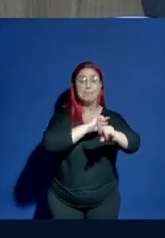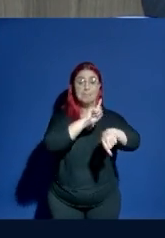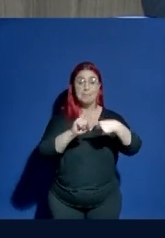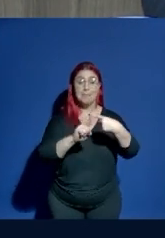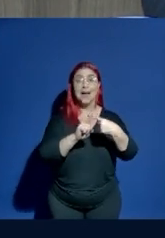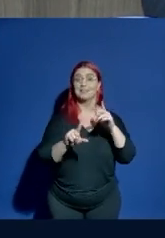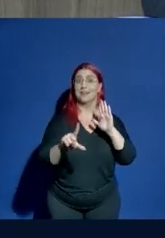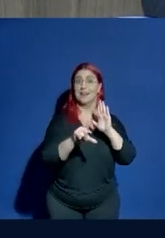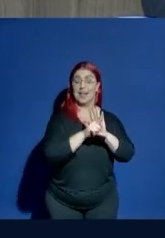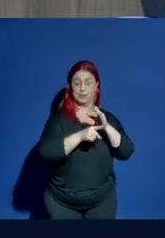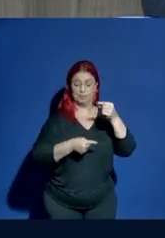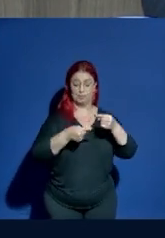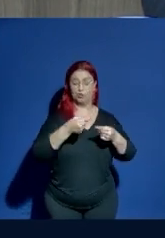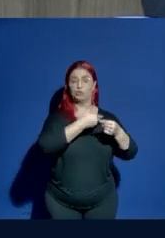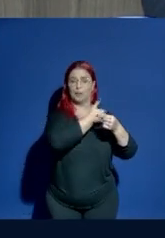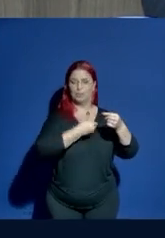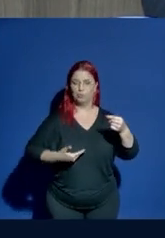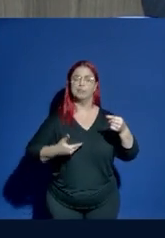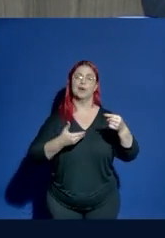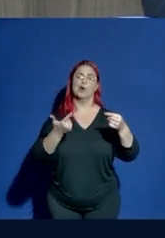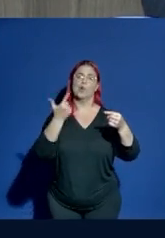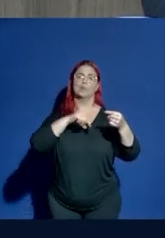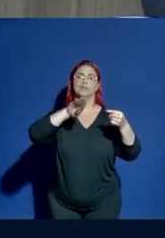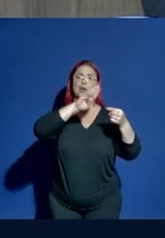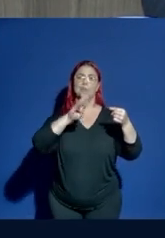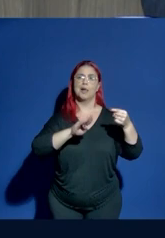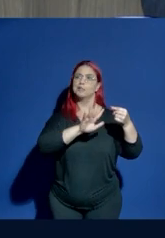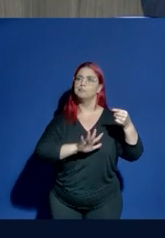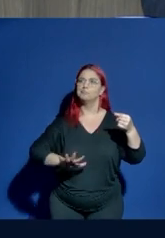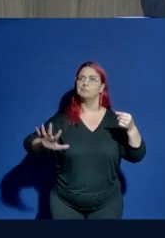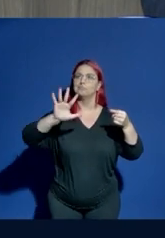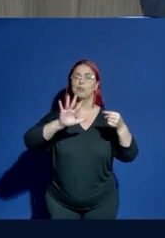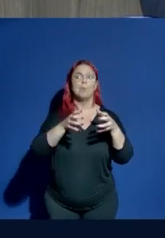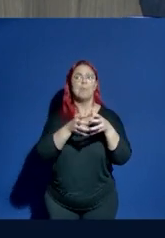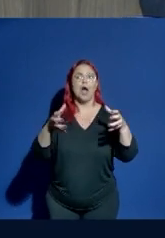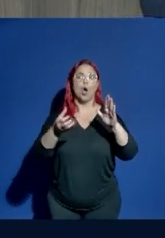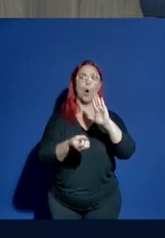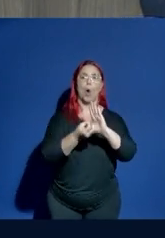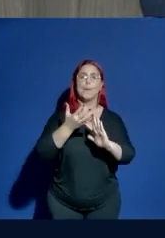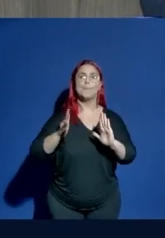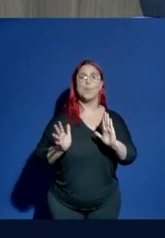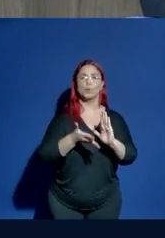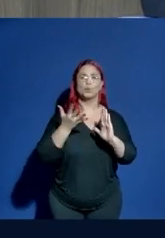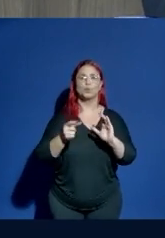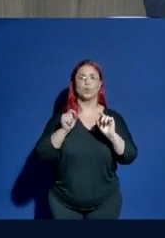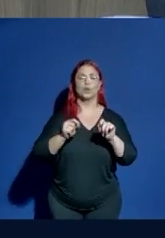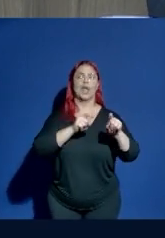pública que a gente vai transformar esse Brasil num grande produtor de